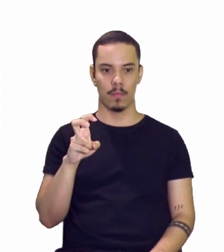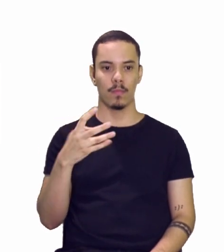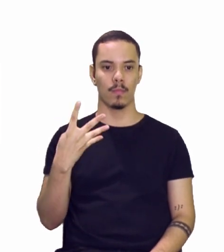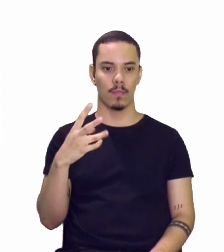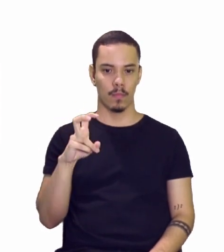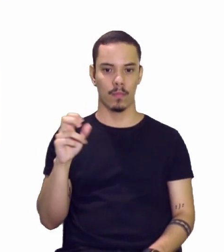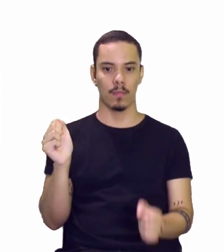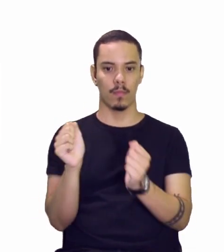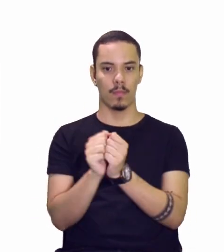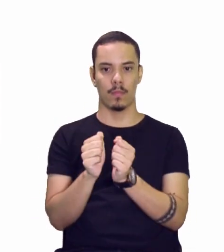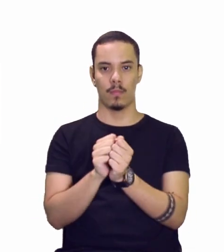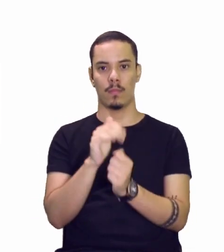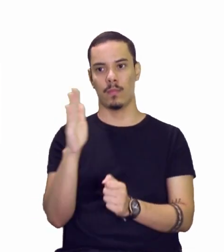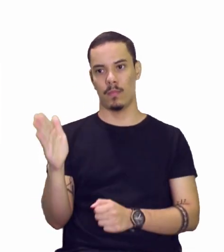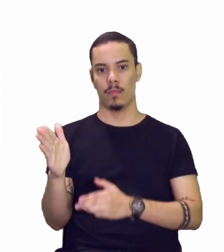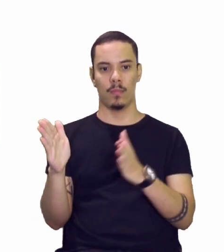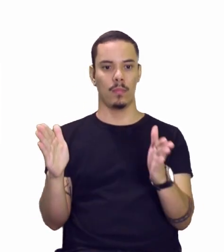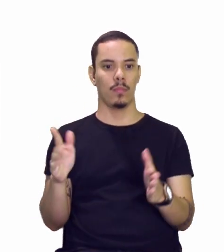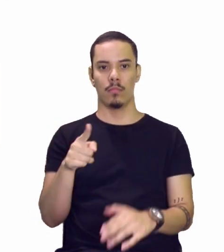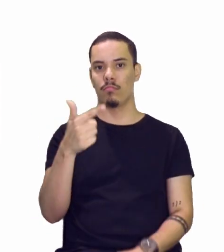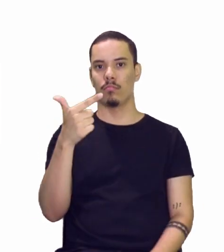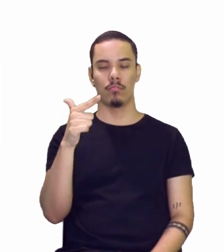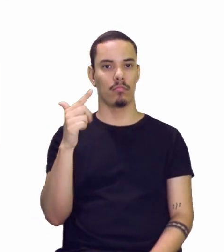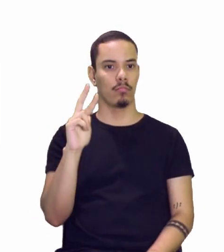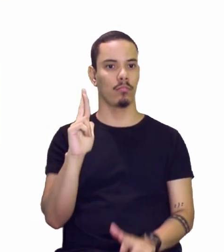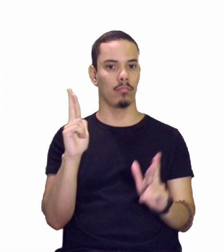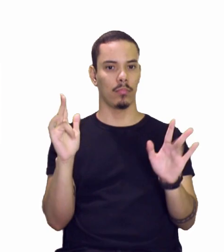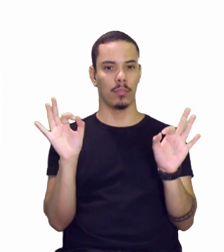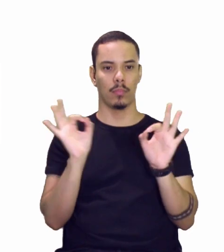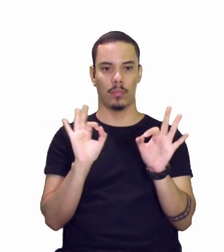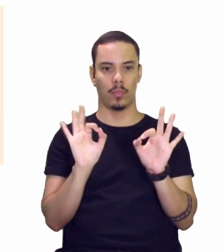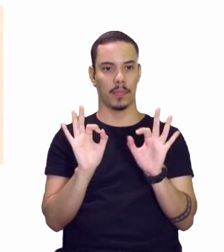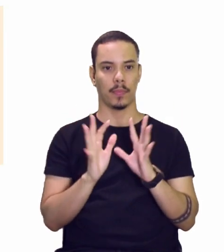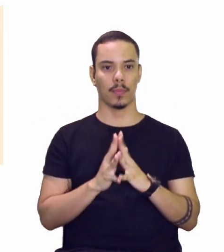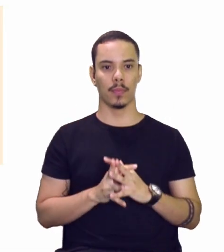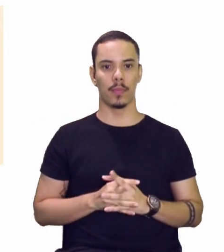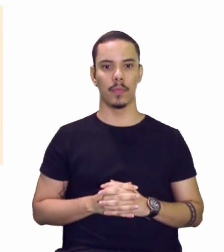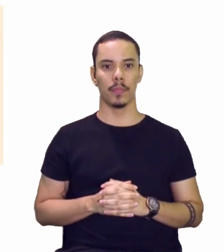minutos de um lado ao outro. Você não tem quase diferença no sol, tá bom?